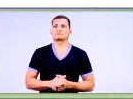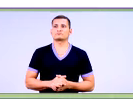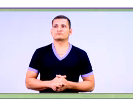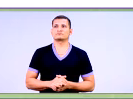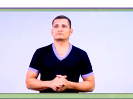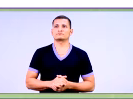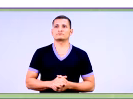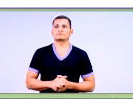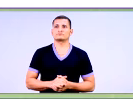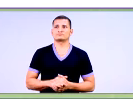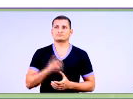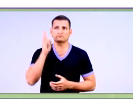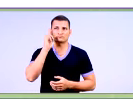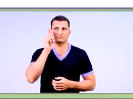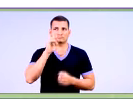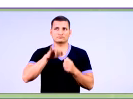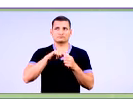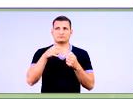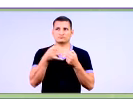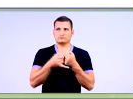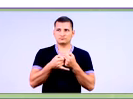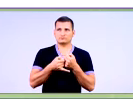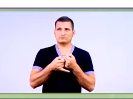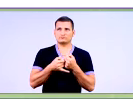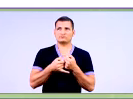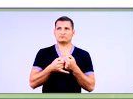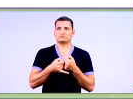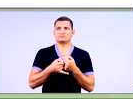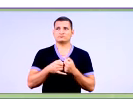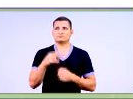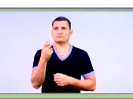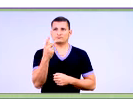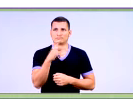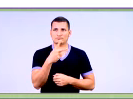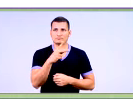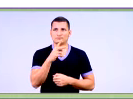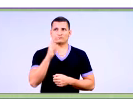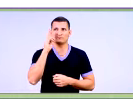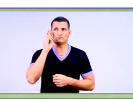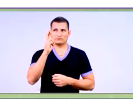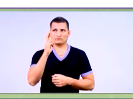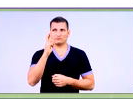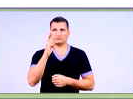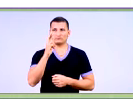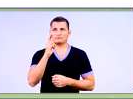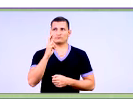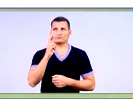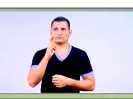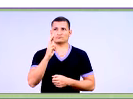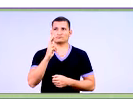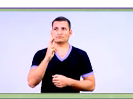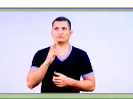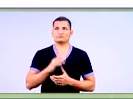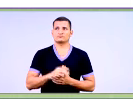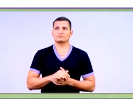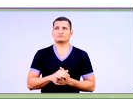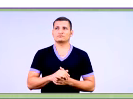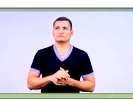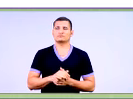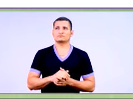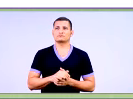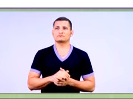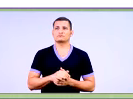tem, lembra do adjetivo possessivo? O seu chefe will give, o verbo aí é give, que significa